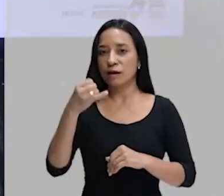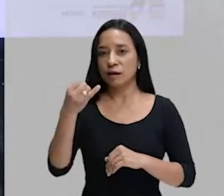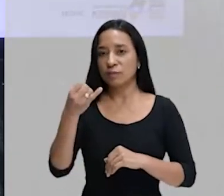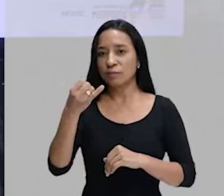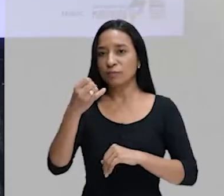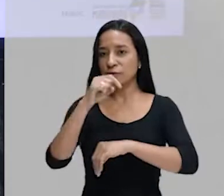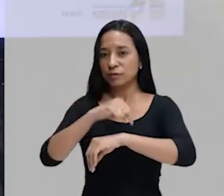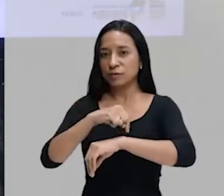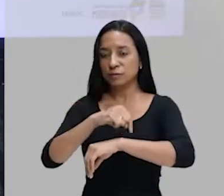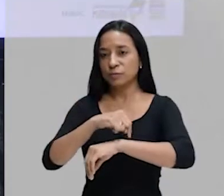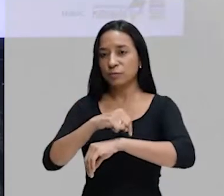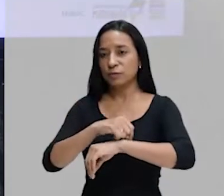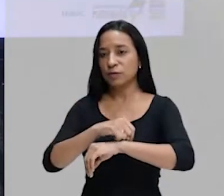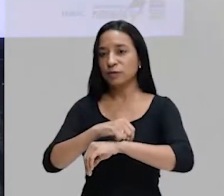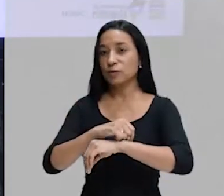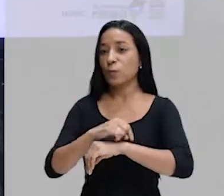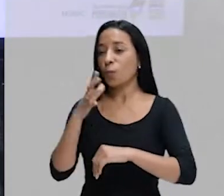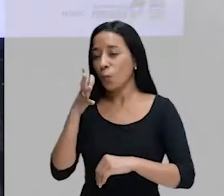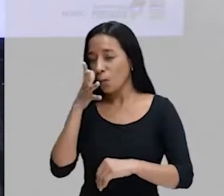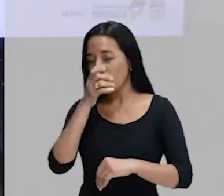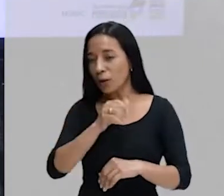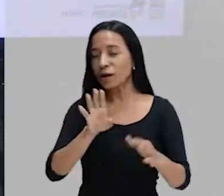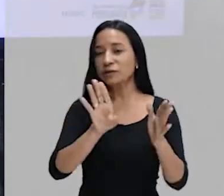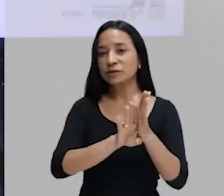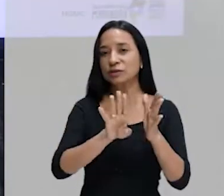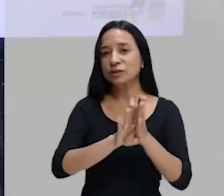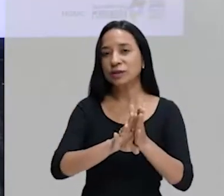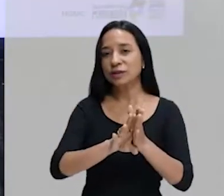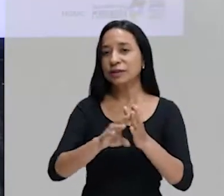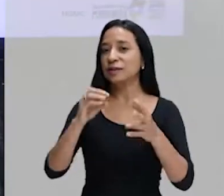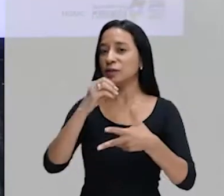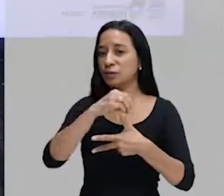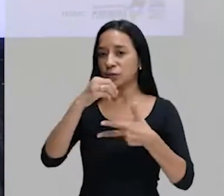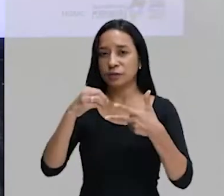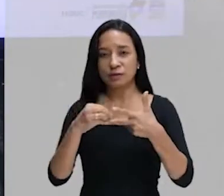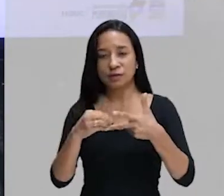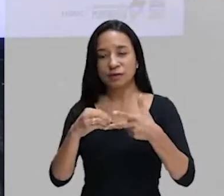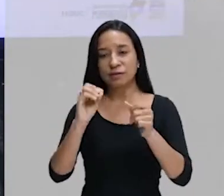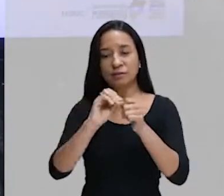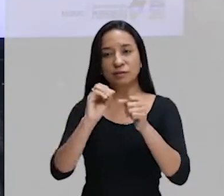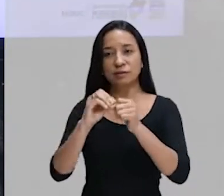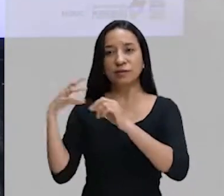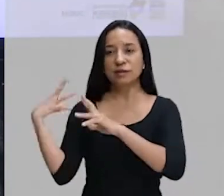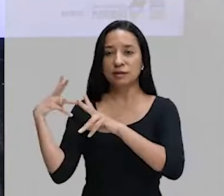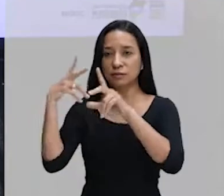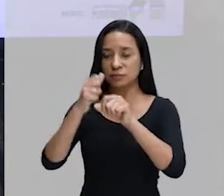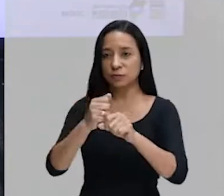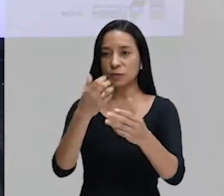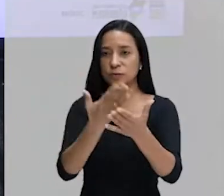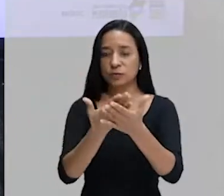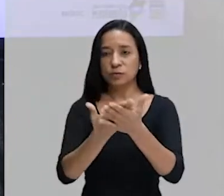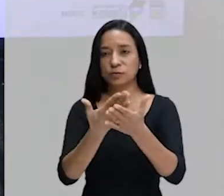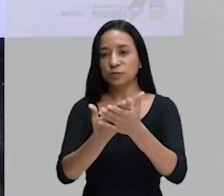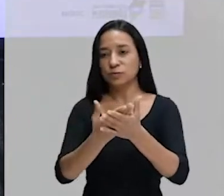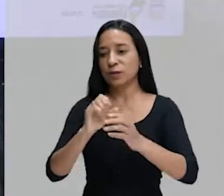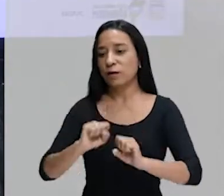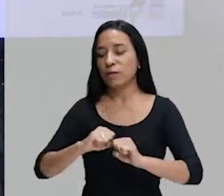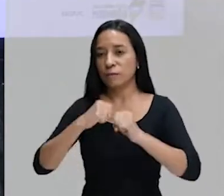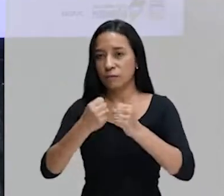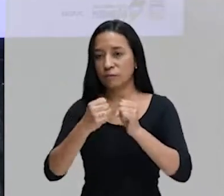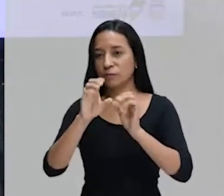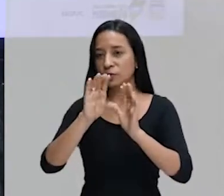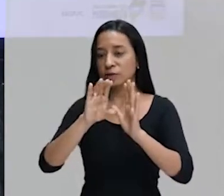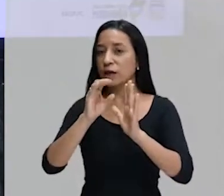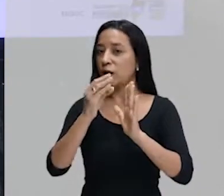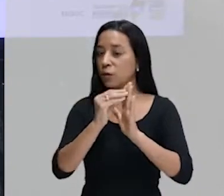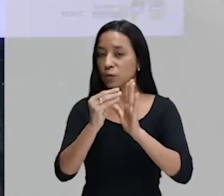às portas do Enem, né? Para fazer aquela revisão, dar aquela estudada, reforçar um conteúdo que você não conseguiu assimilar,